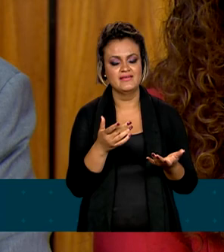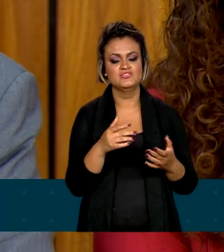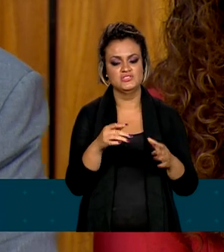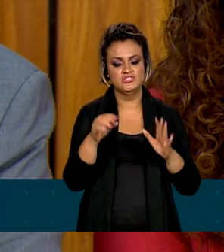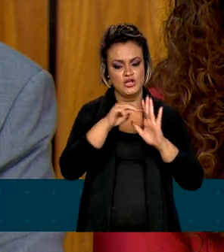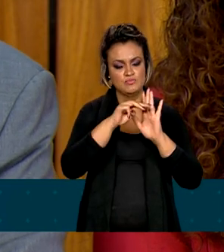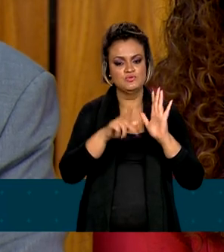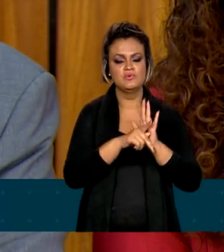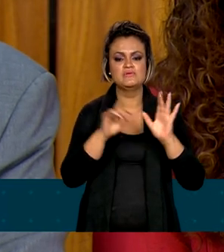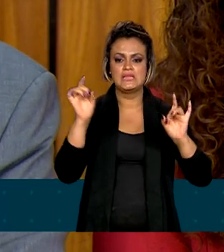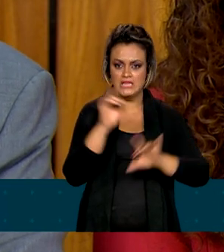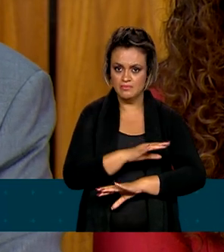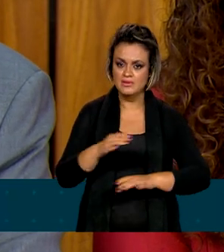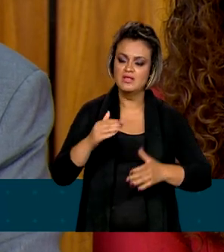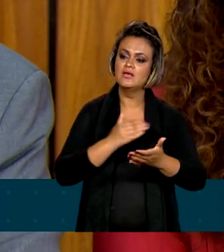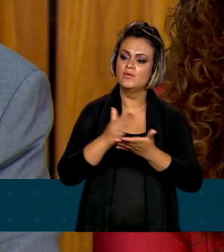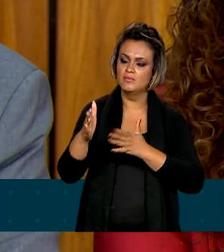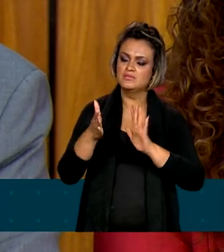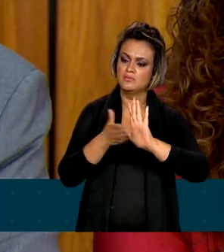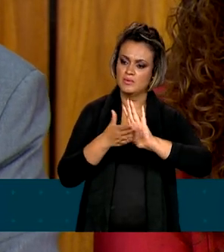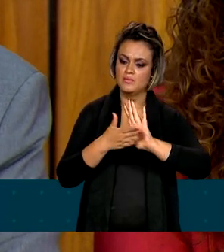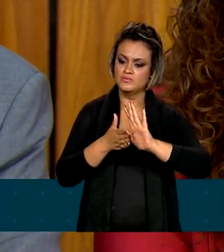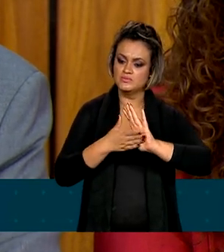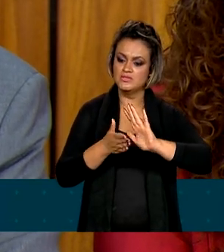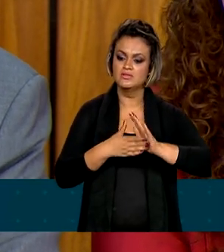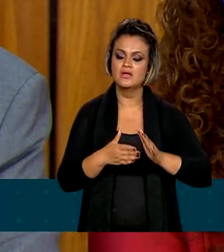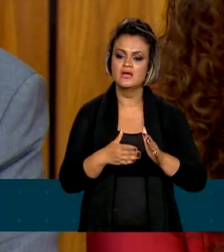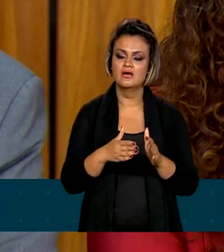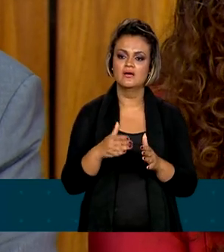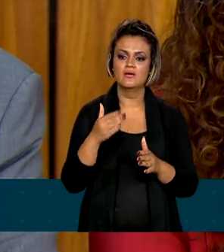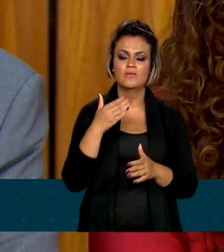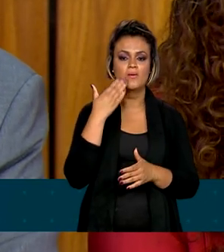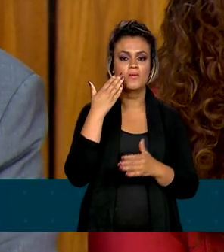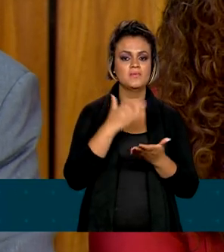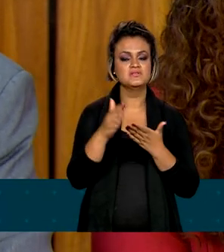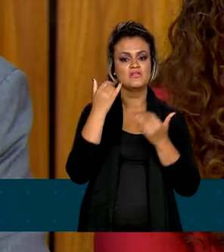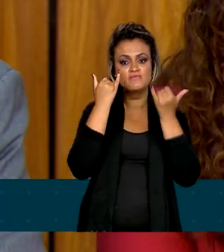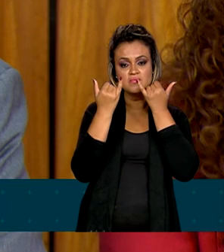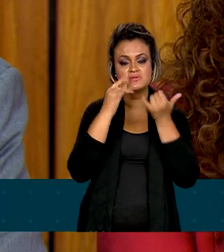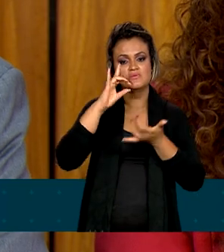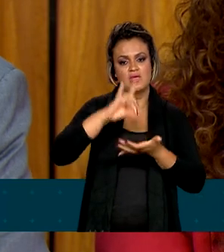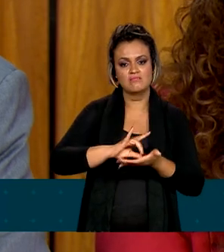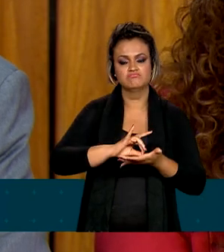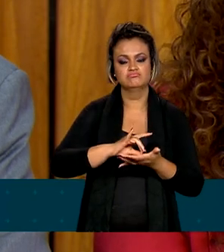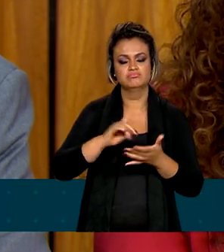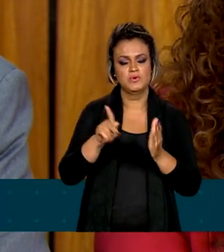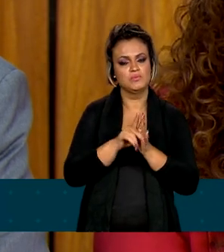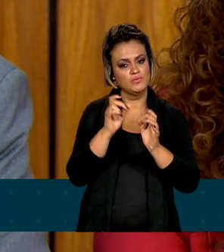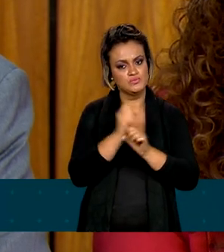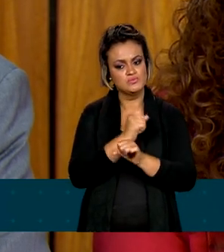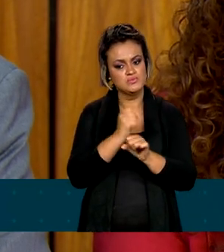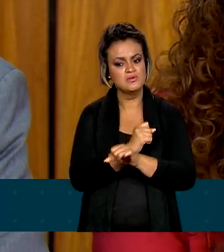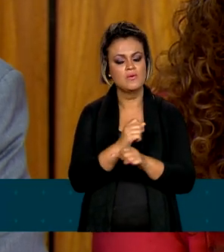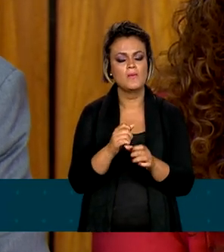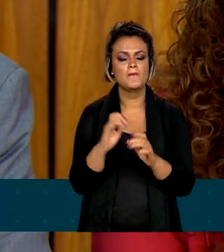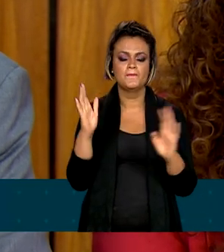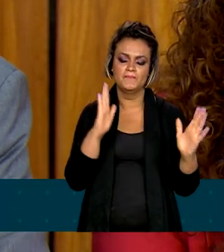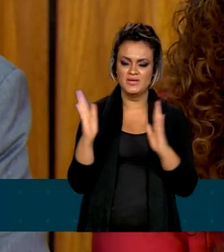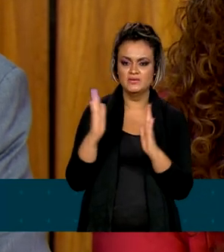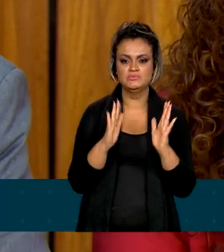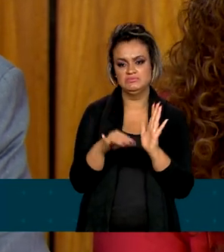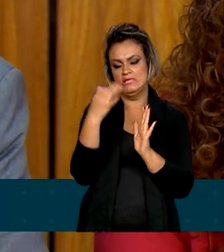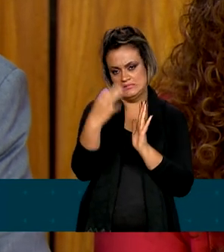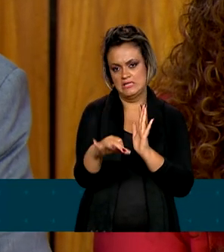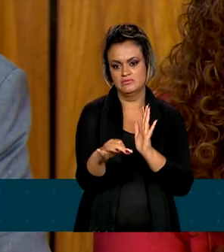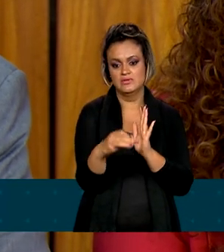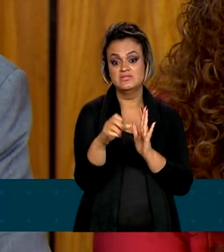MP e finalizar a nossa proposta, a partir do dado real, da situação real das obras. Então, o prazo é